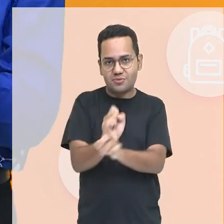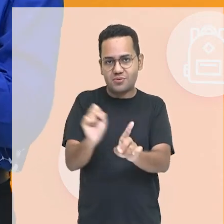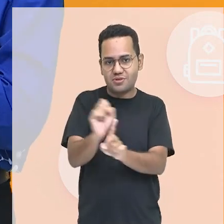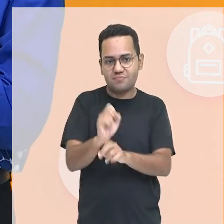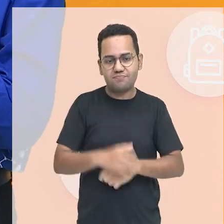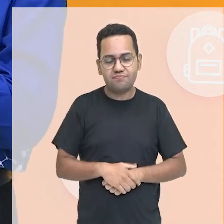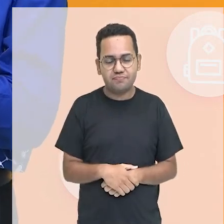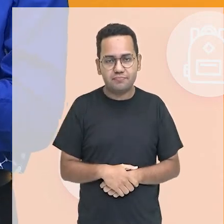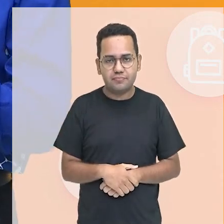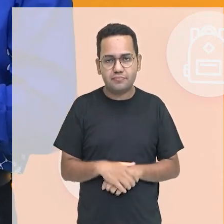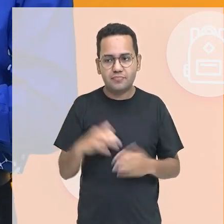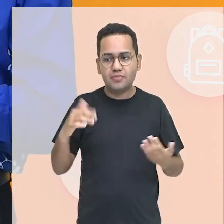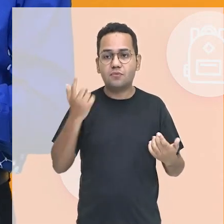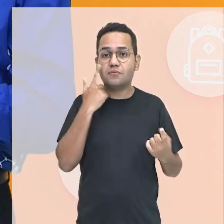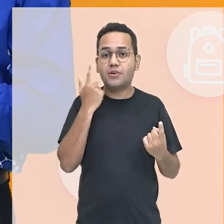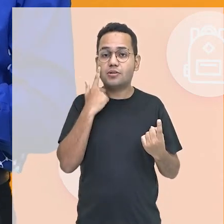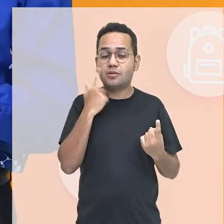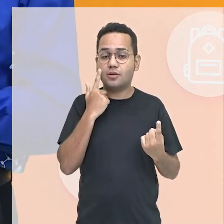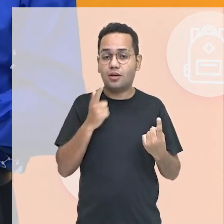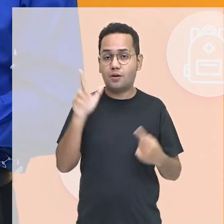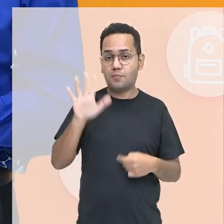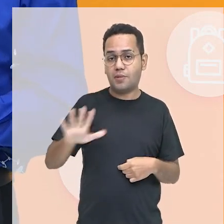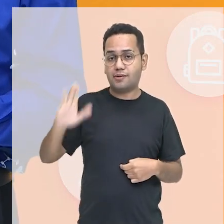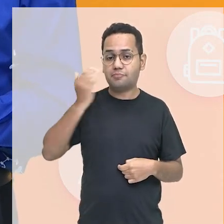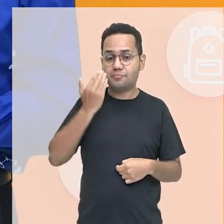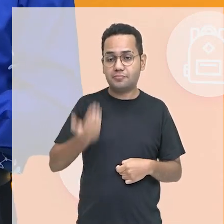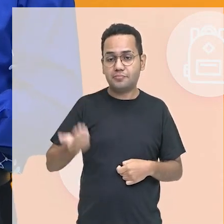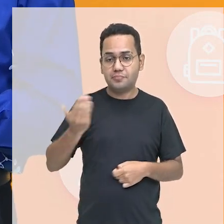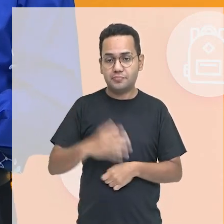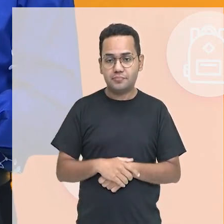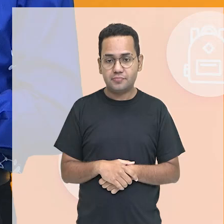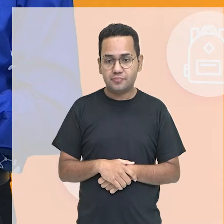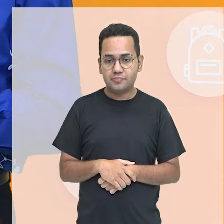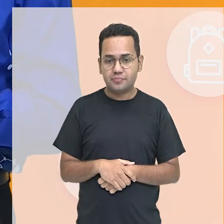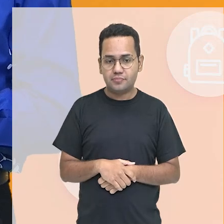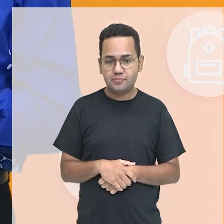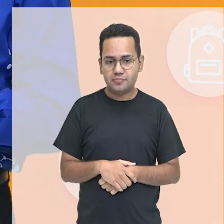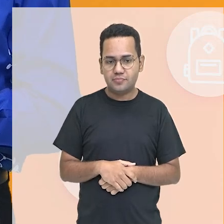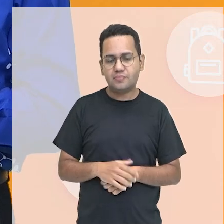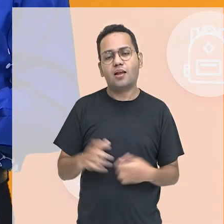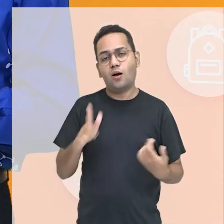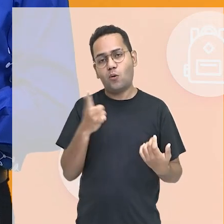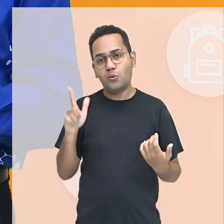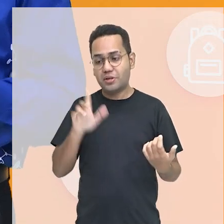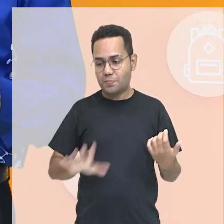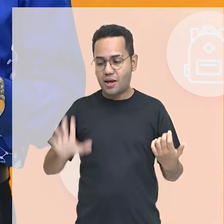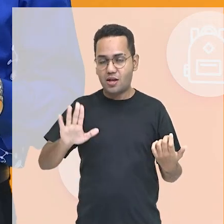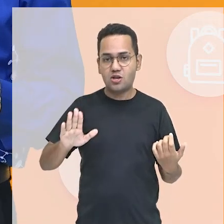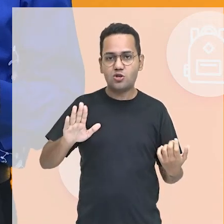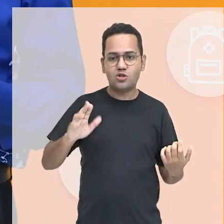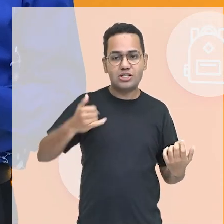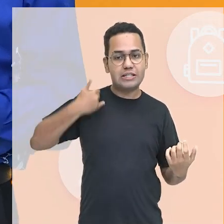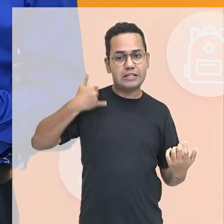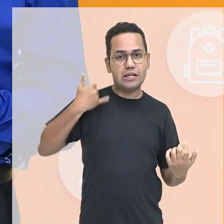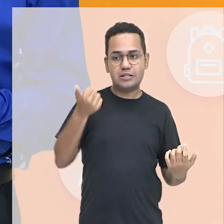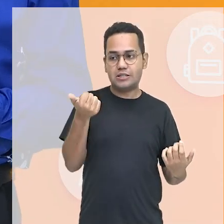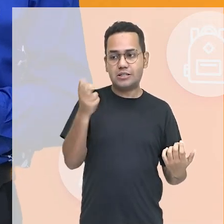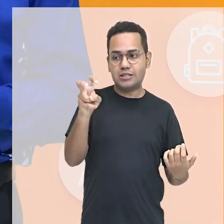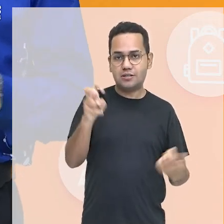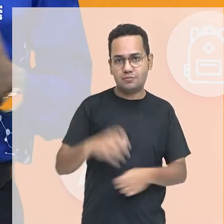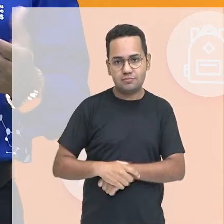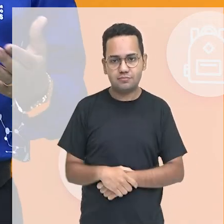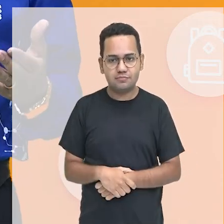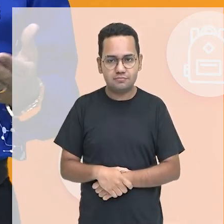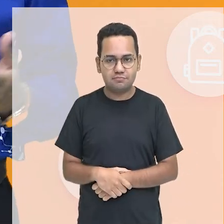Nós trouxemos aqui um exemplo para vocês. Vamos começar com esse aqui, de 15 anos. Olha, dentro da nossa